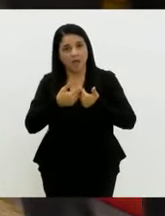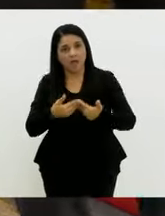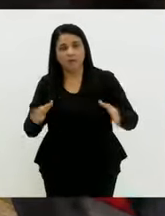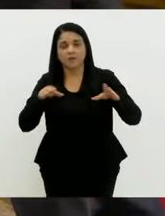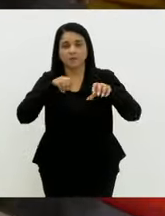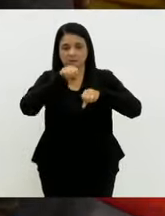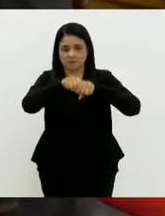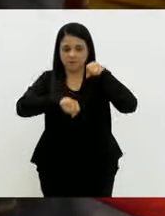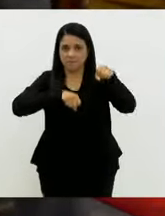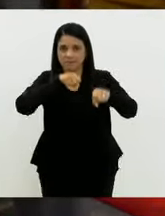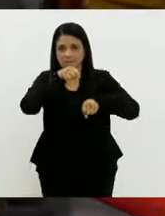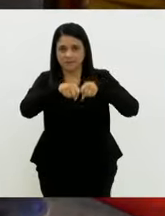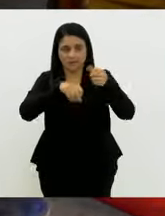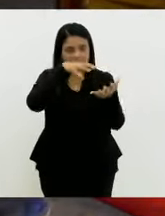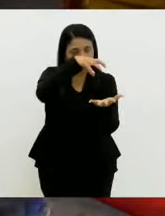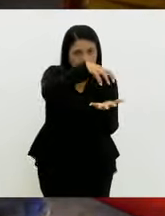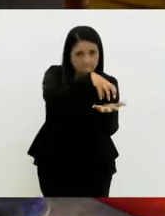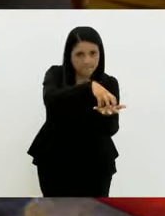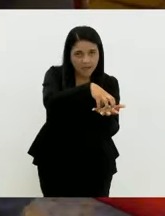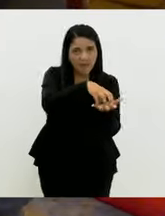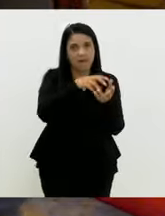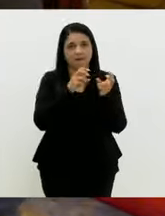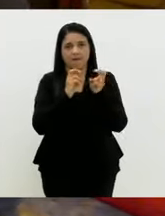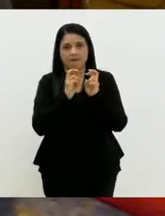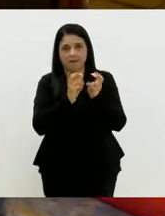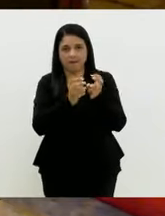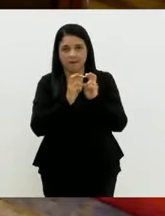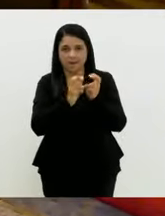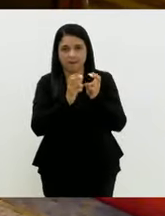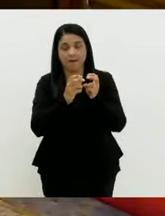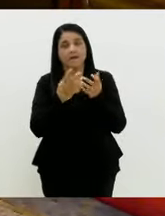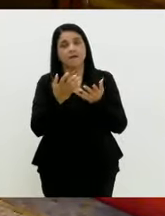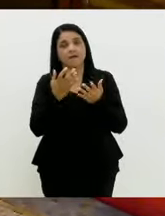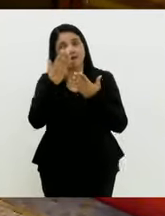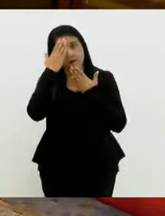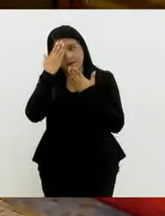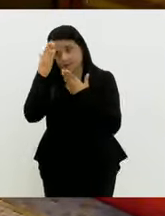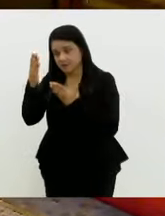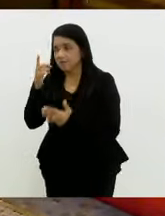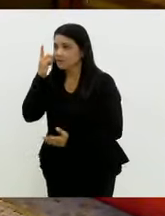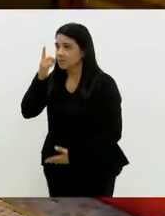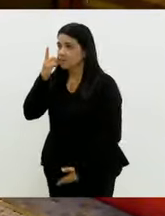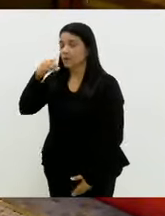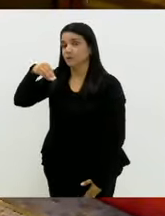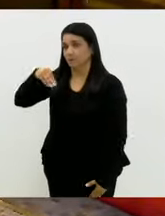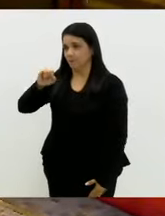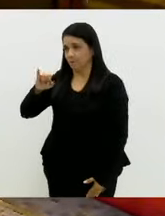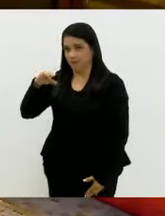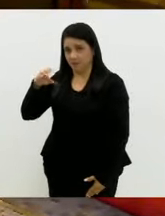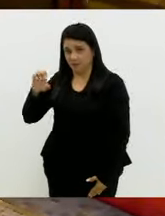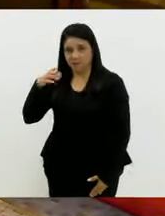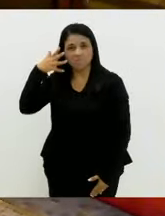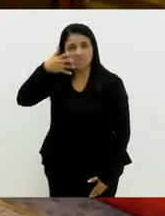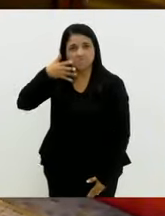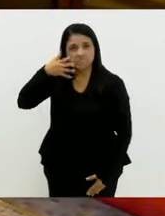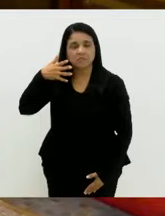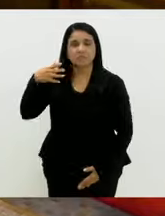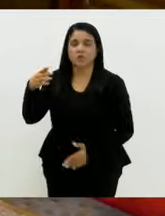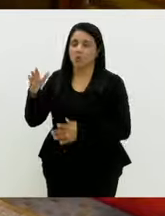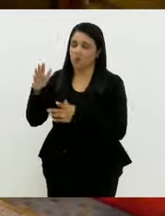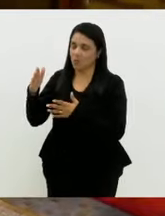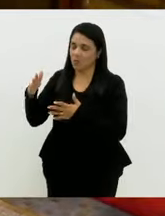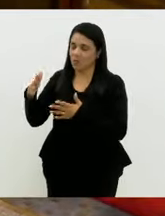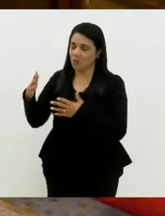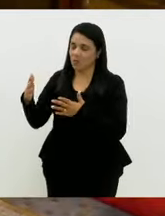estações ferroviárias, quero aqui agradecer a fala do deputado Carlos Mink pelo elogio aqui da nossa